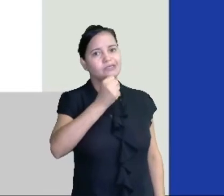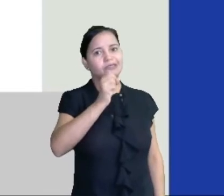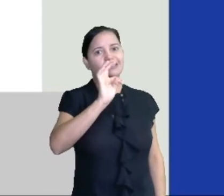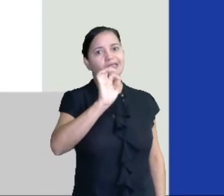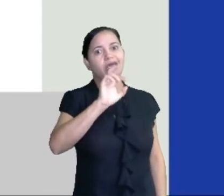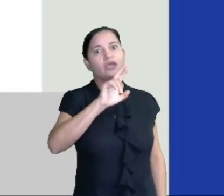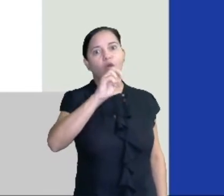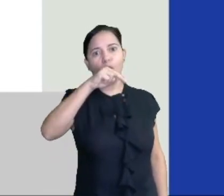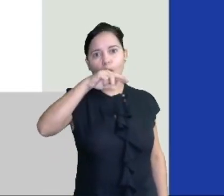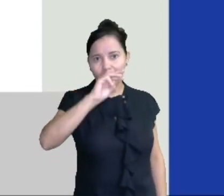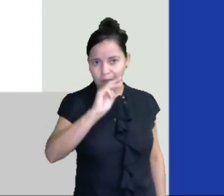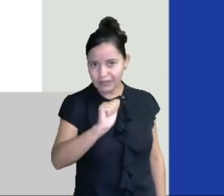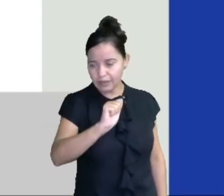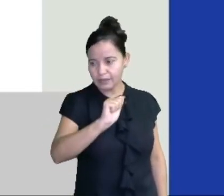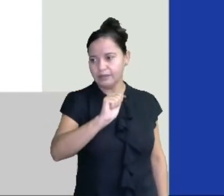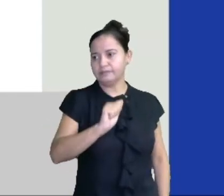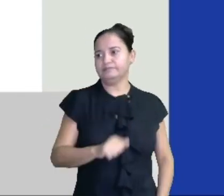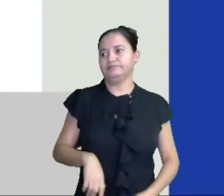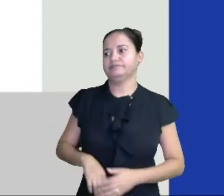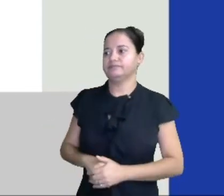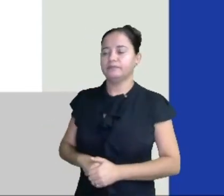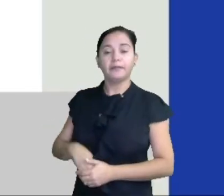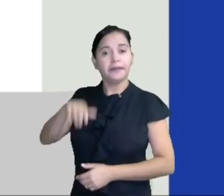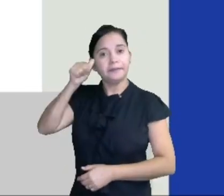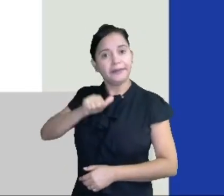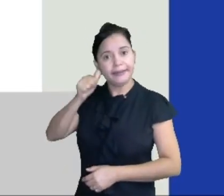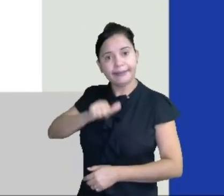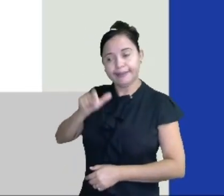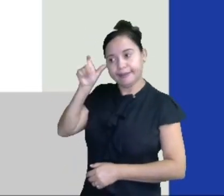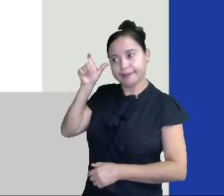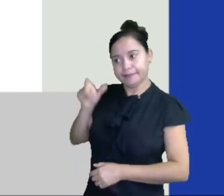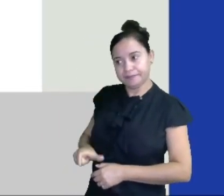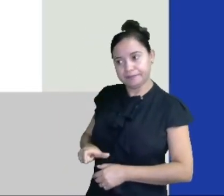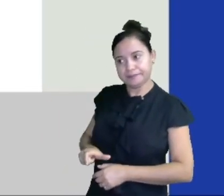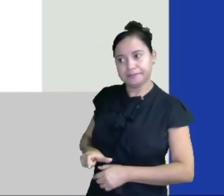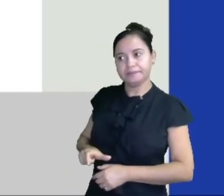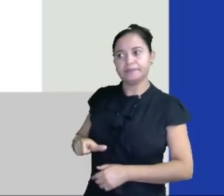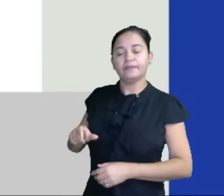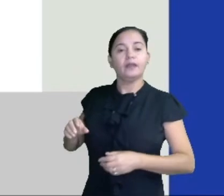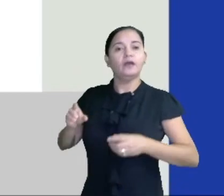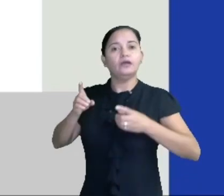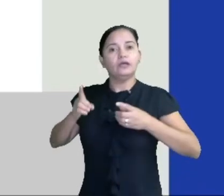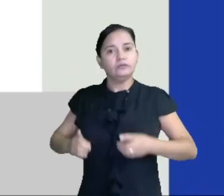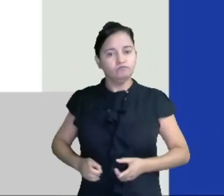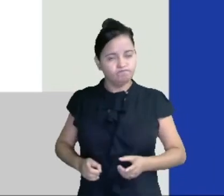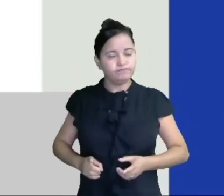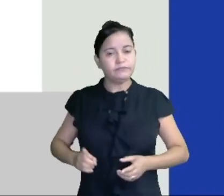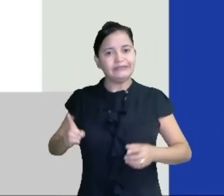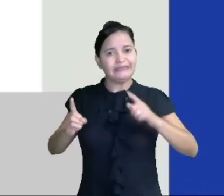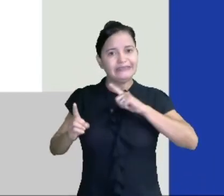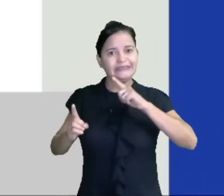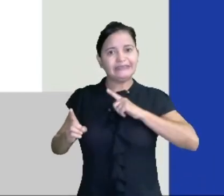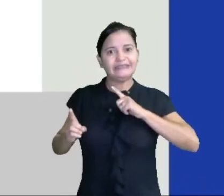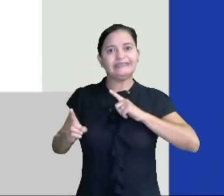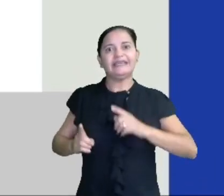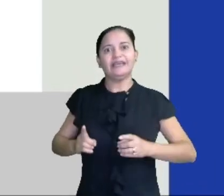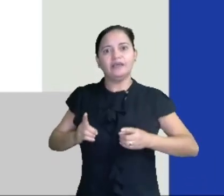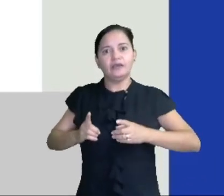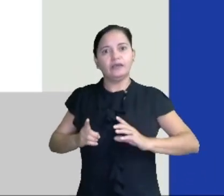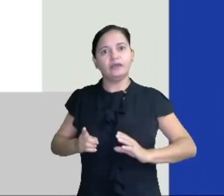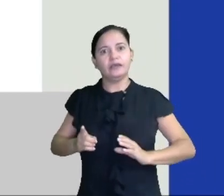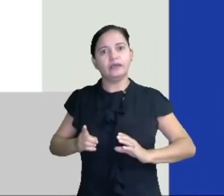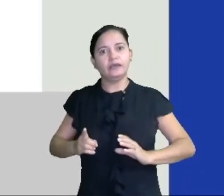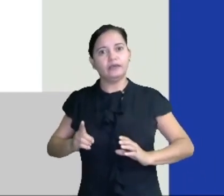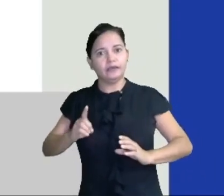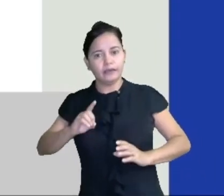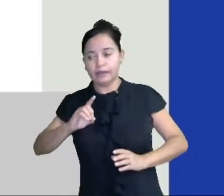gametas masculinos. No caso das meninas, o estrógeno ou estrogênio e a progesterona, que vão ter a ver com o ciclo menstrual, com a